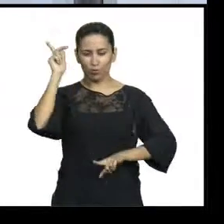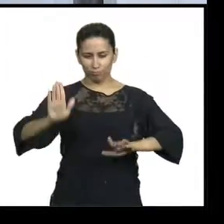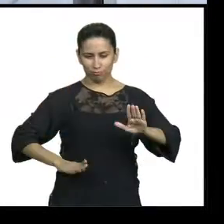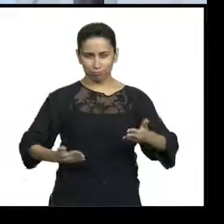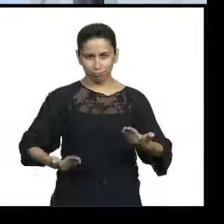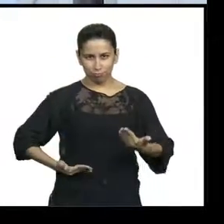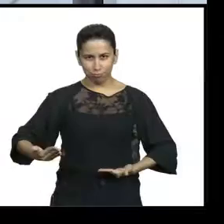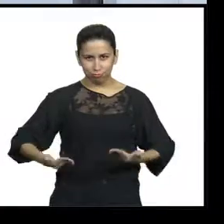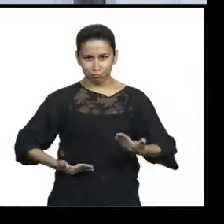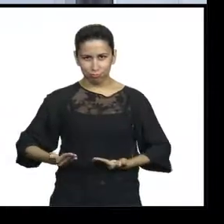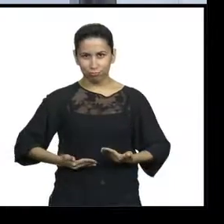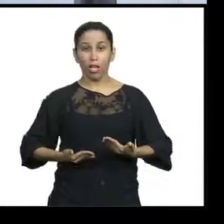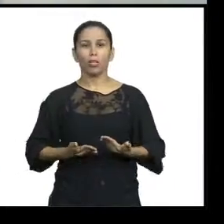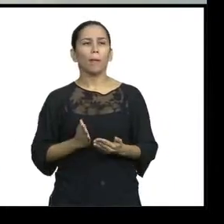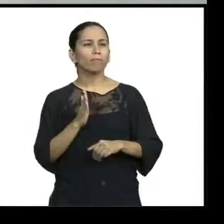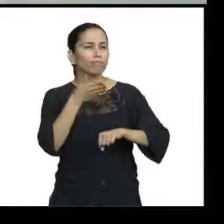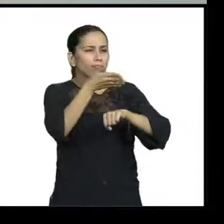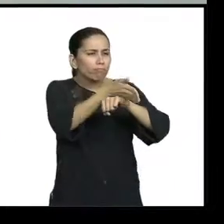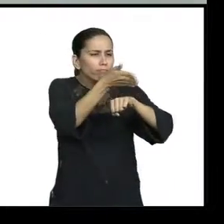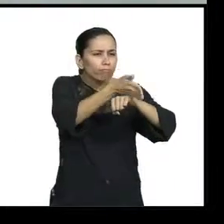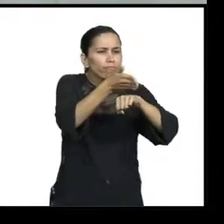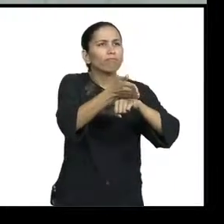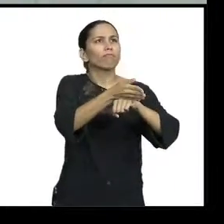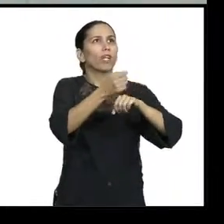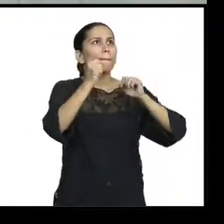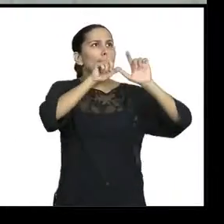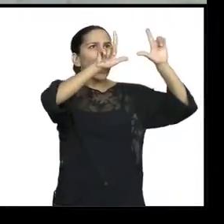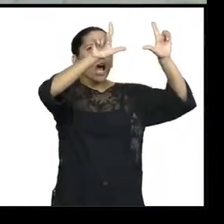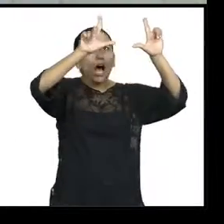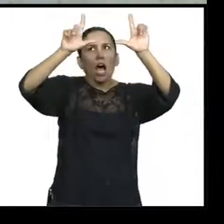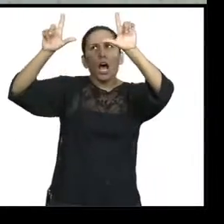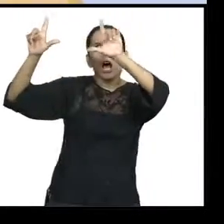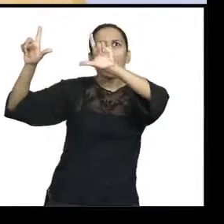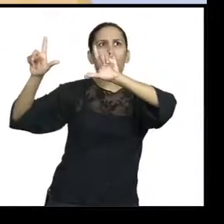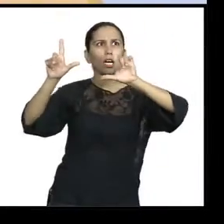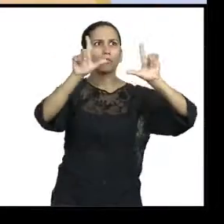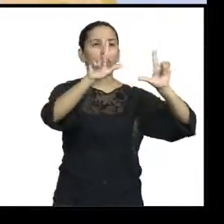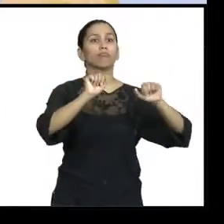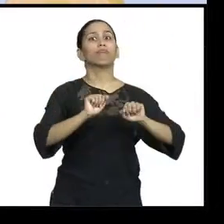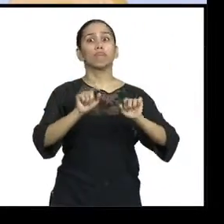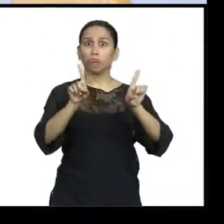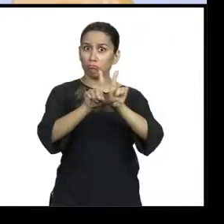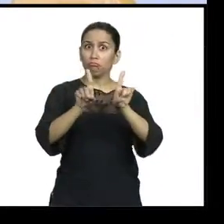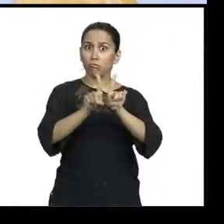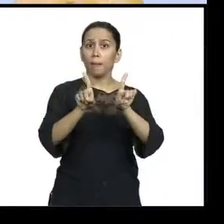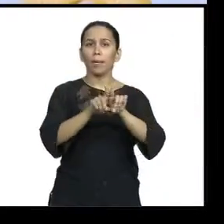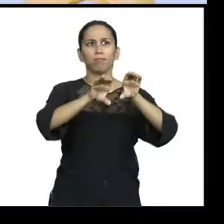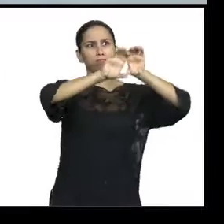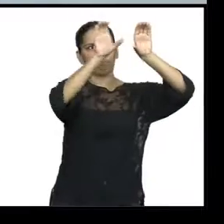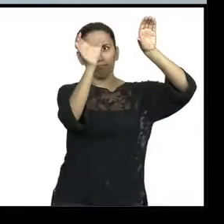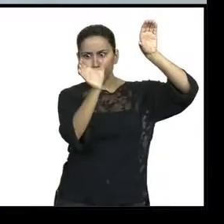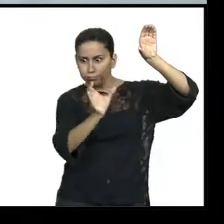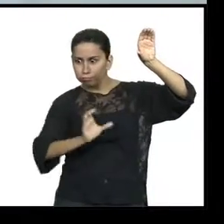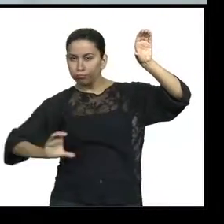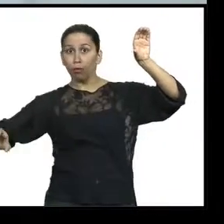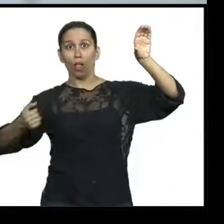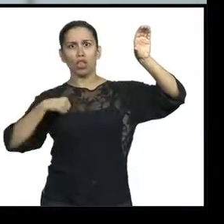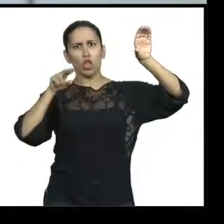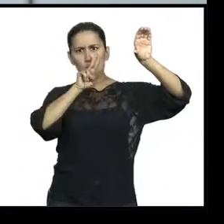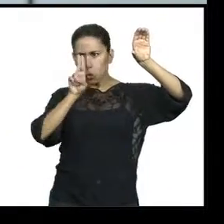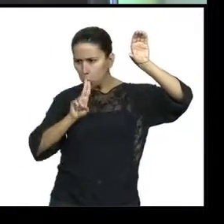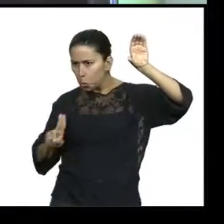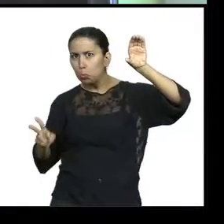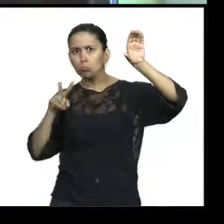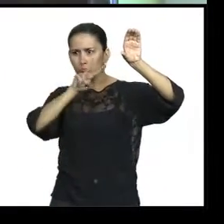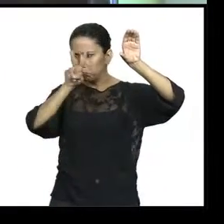de segurança, sem removê-las. Todos os componentes estão identificados, inclusive as tubulações. Você e seus colegas